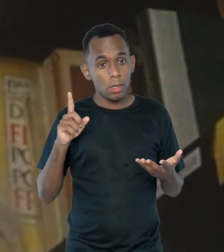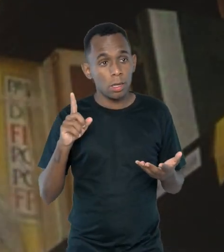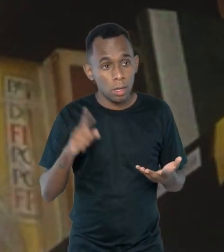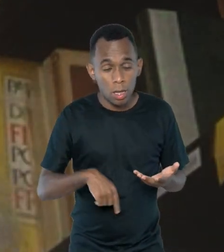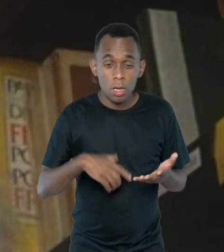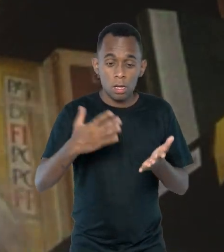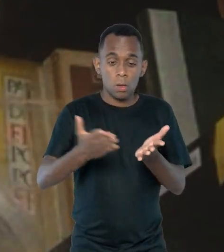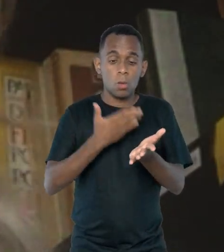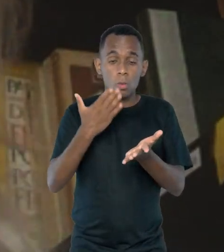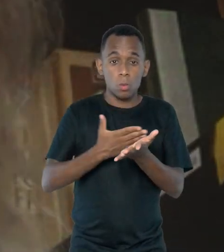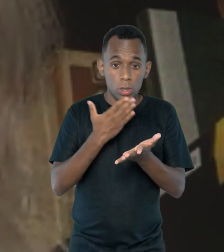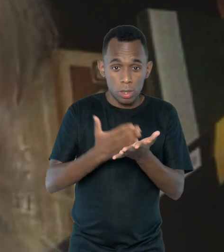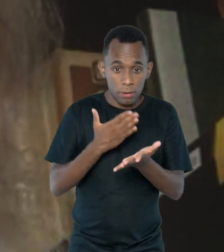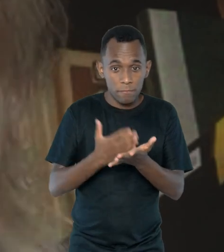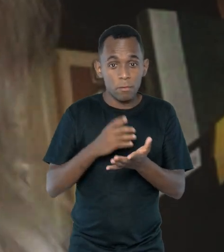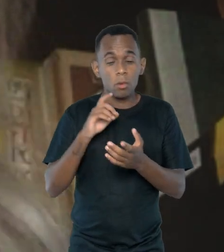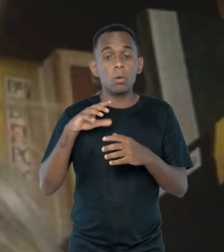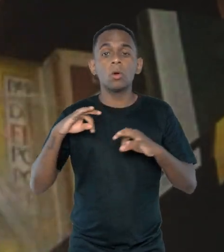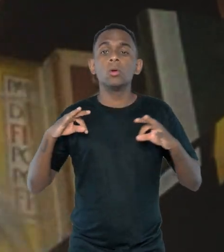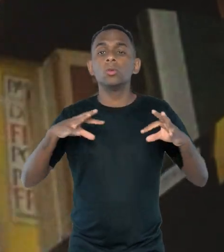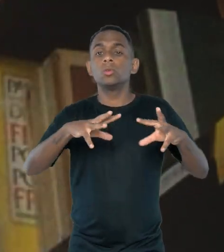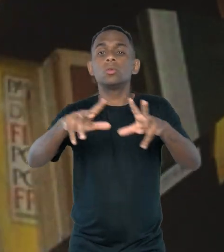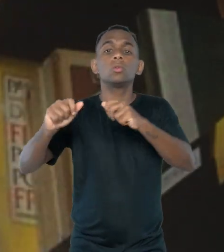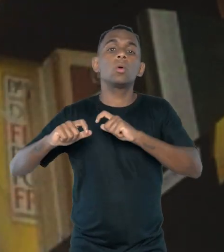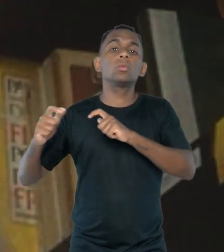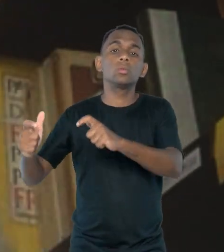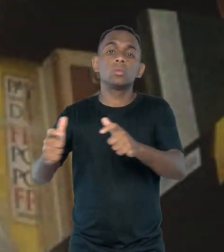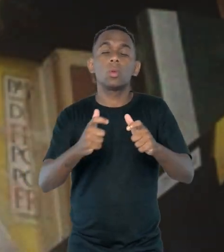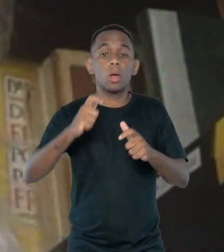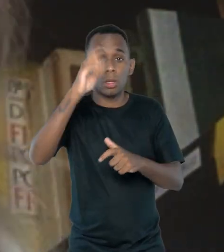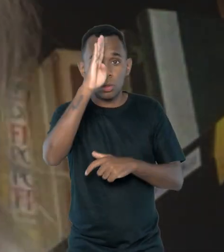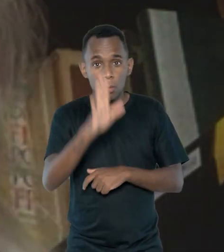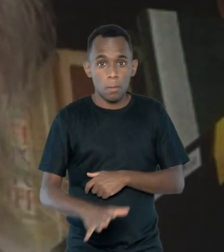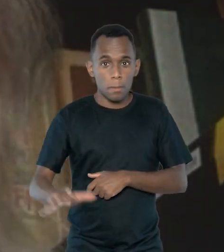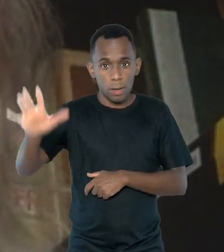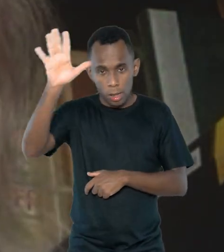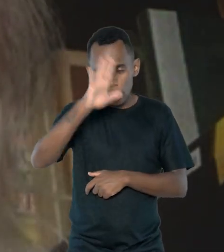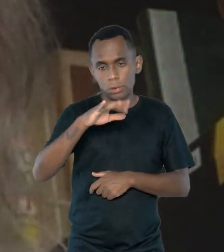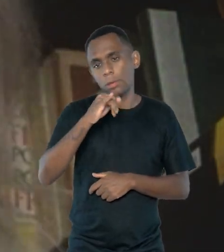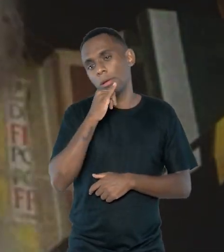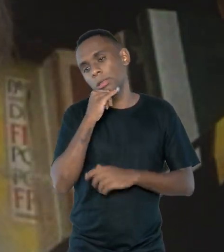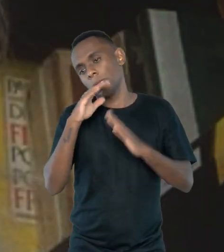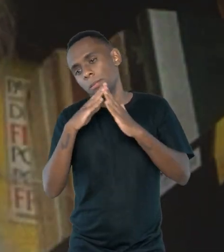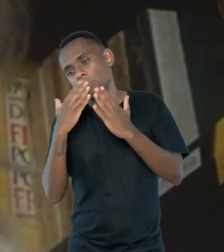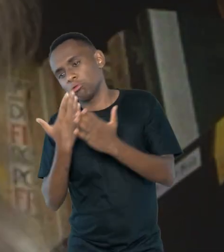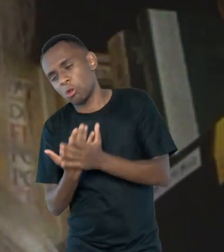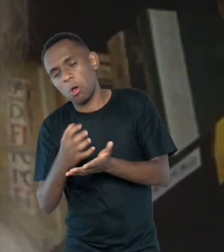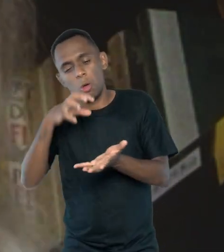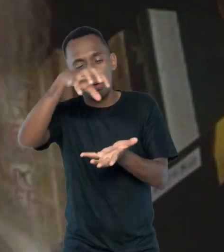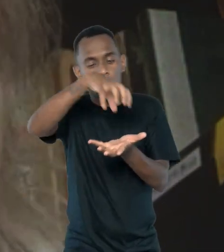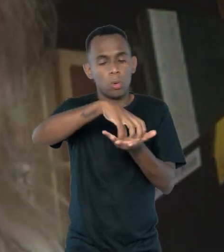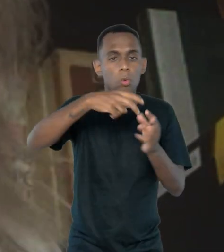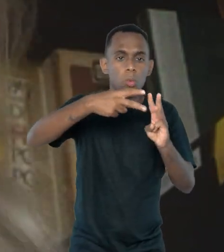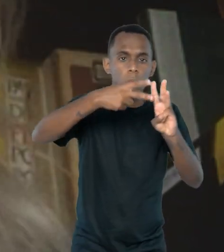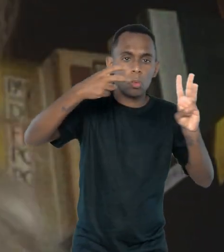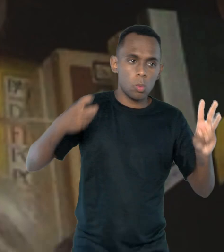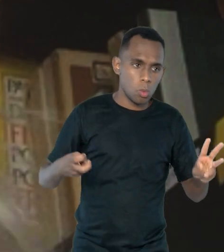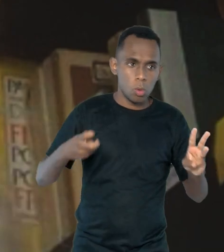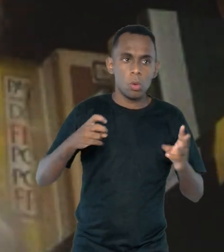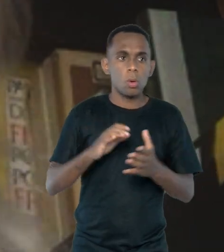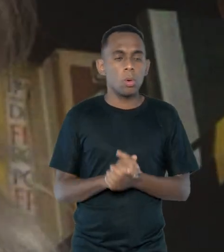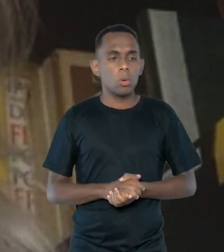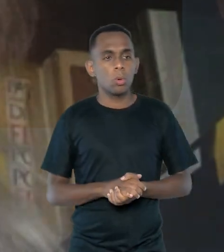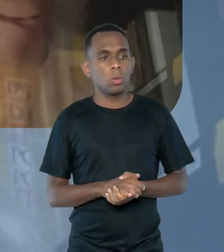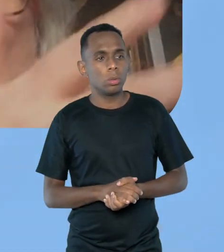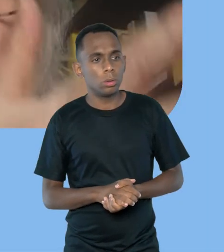esses livros chegam a todos os lugares do Brasil. Numa escola, numa aldeia indígena.